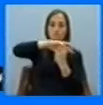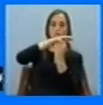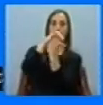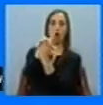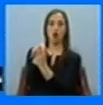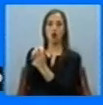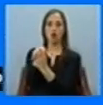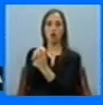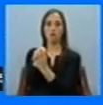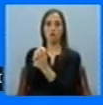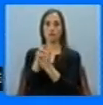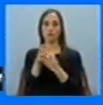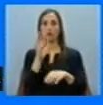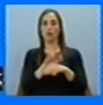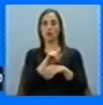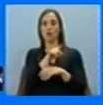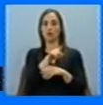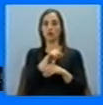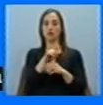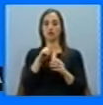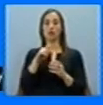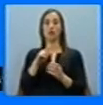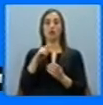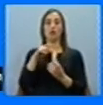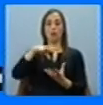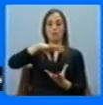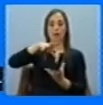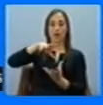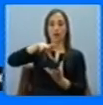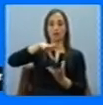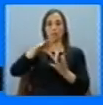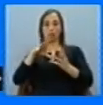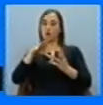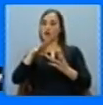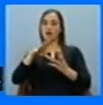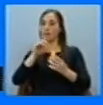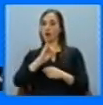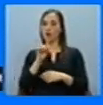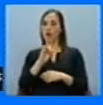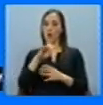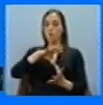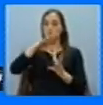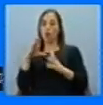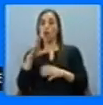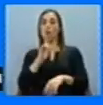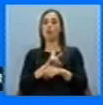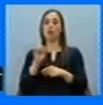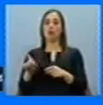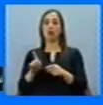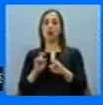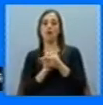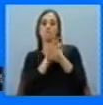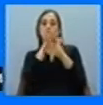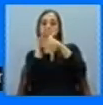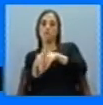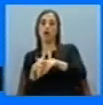planeta. Portanto, não temos uma inclinação do eixo, mas sim uma inclinação fruto da erupção vulcânica de